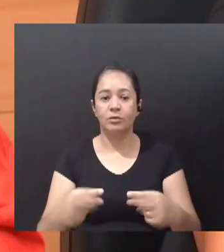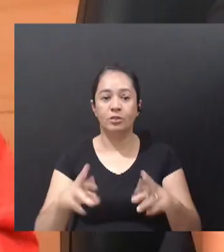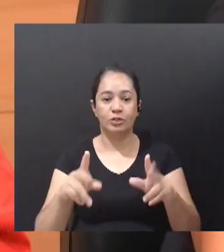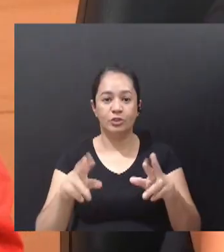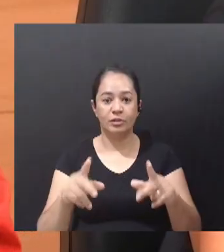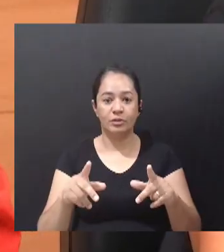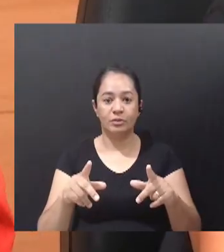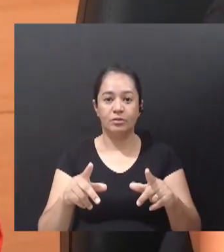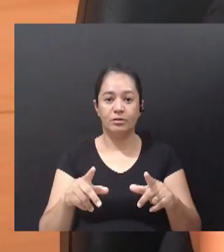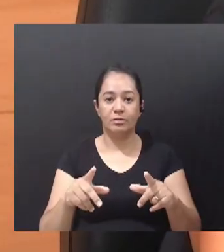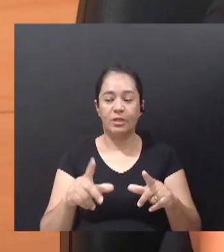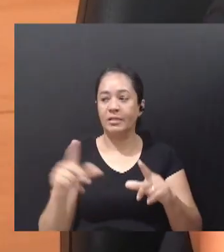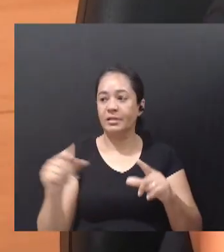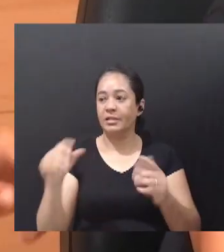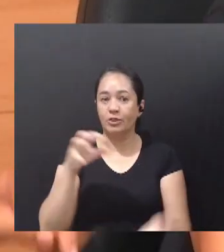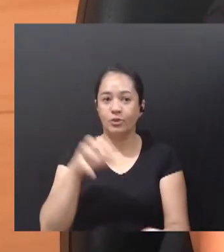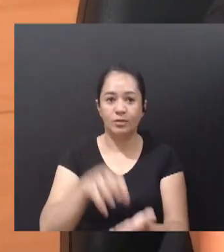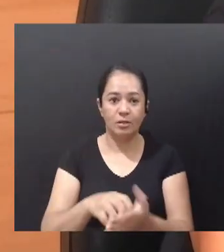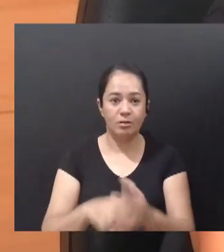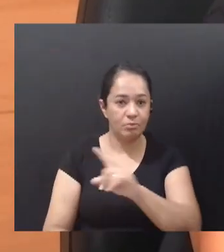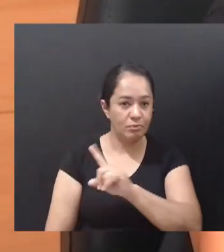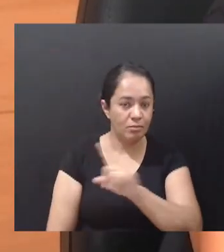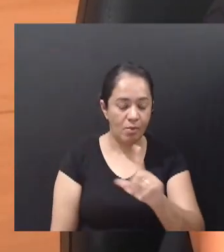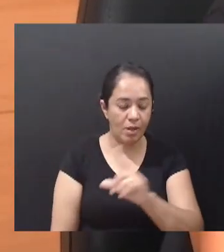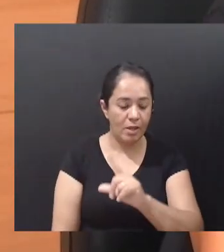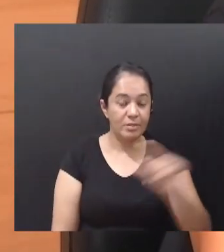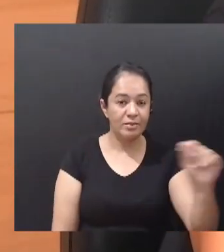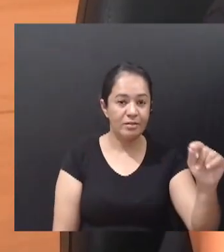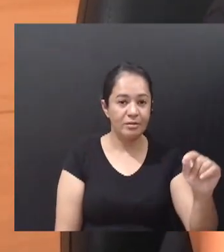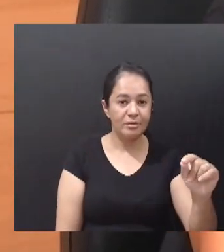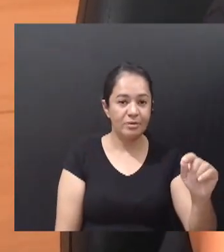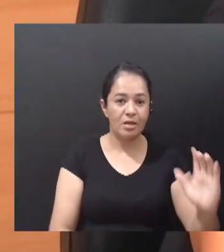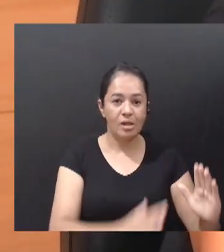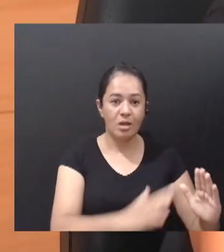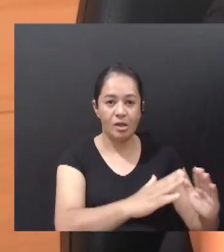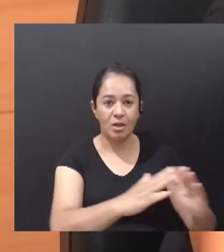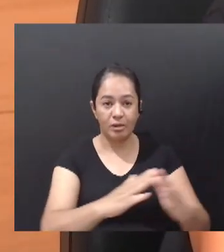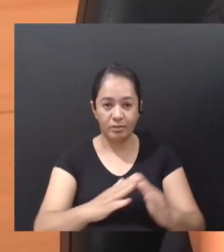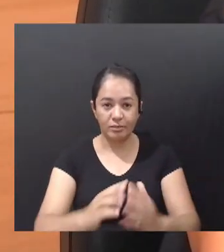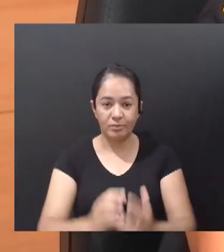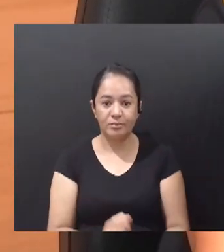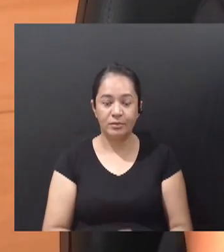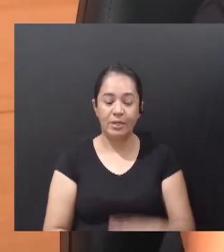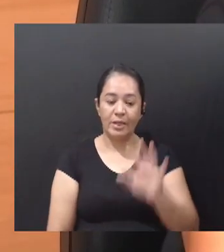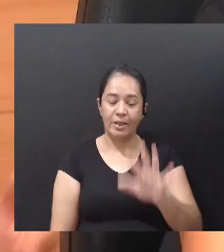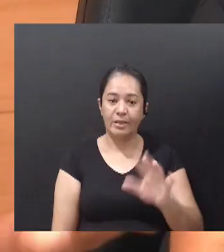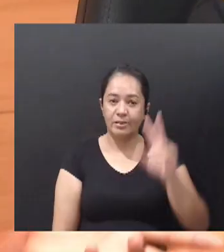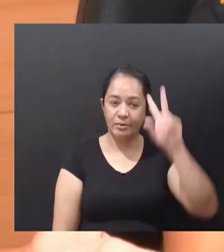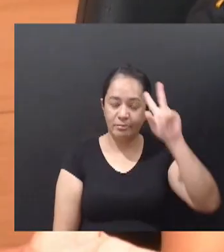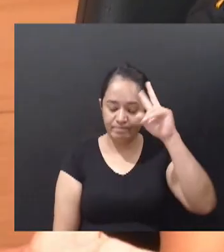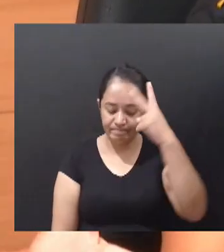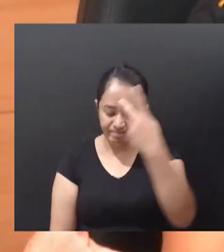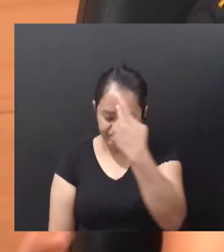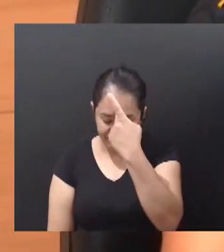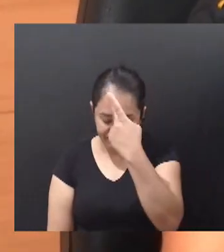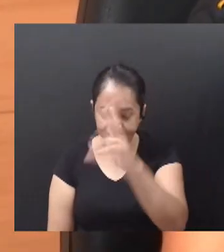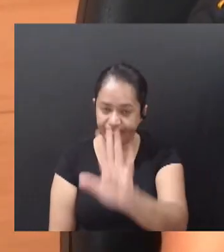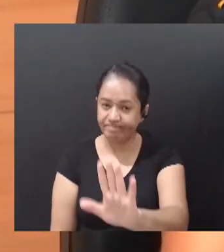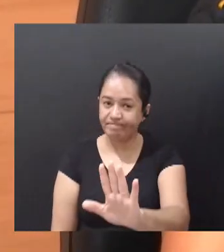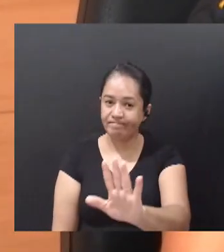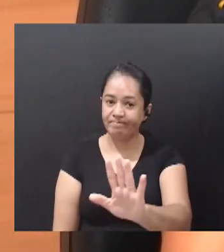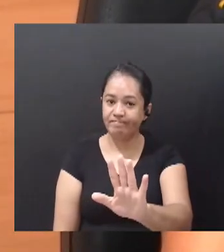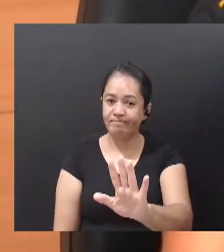no centro, a saída está na periferia, né? Essa é a virada de Copérnico, ou é Galileu com a